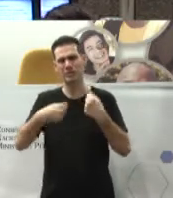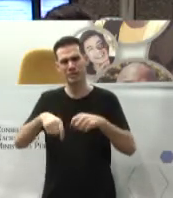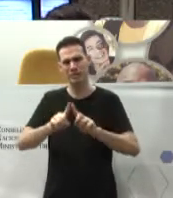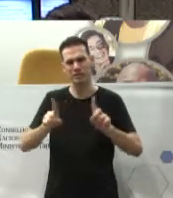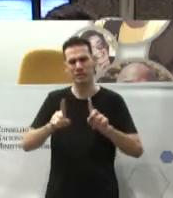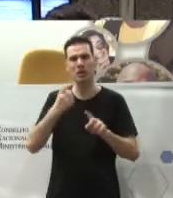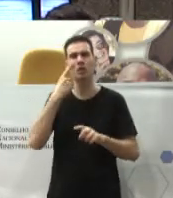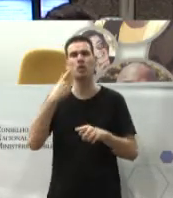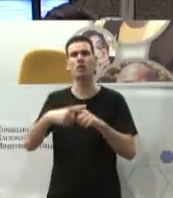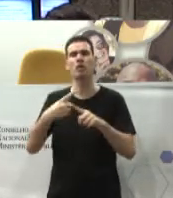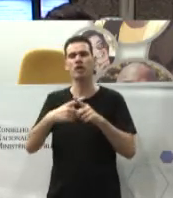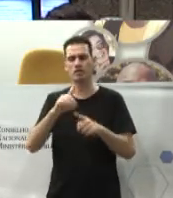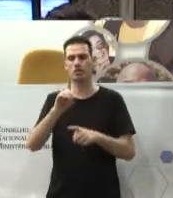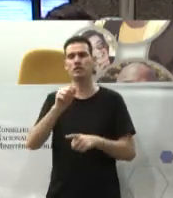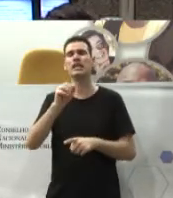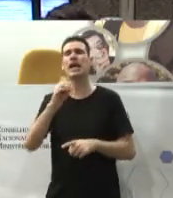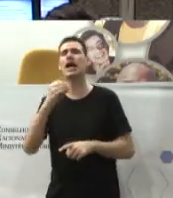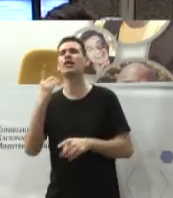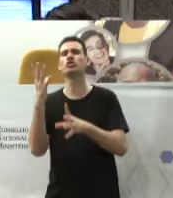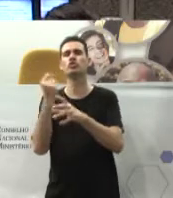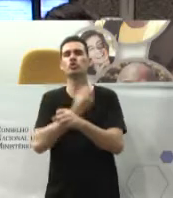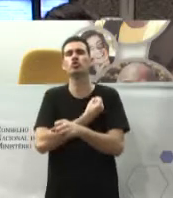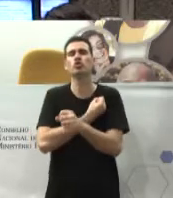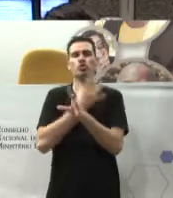dados são bem